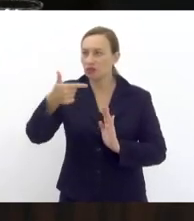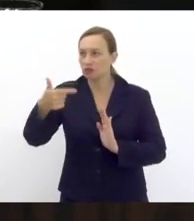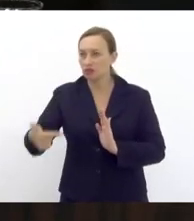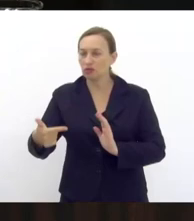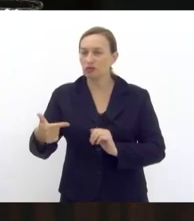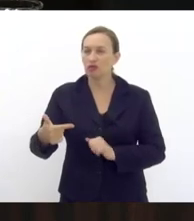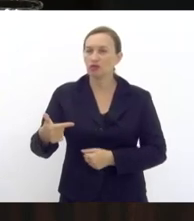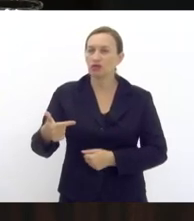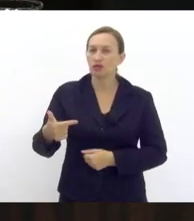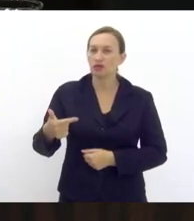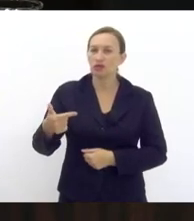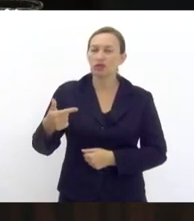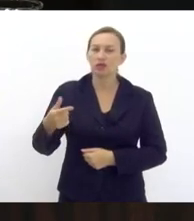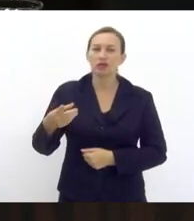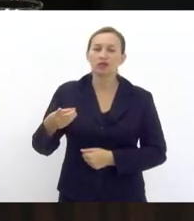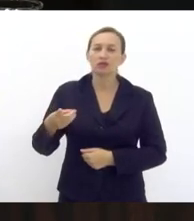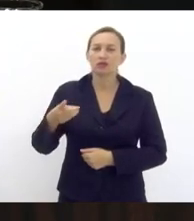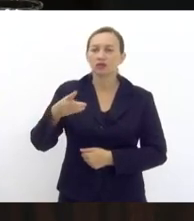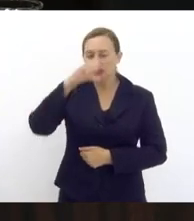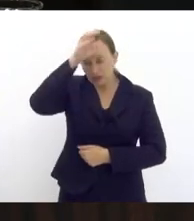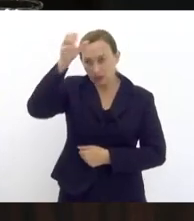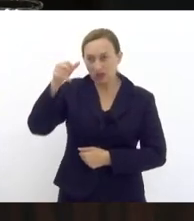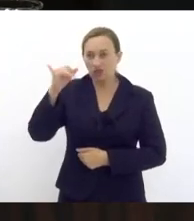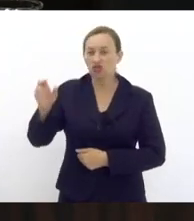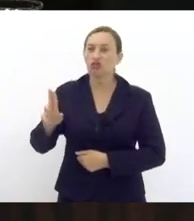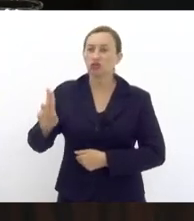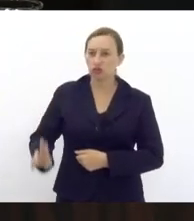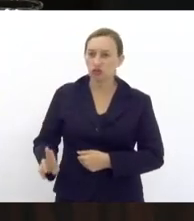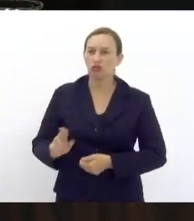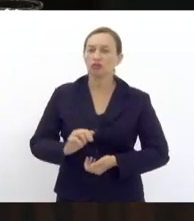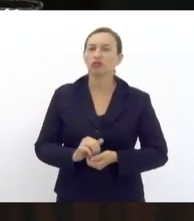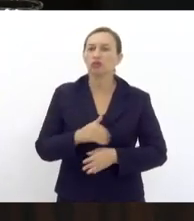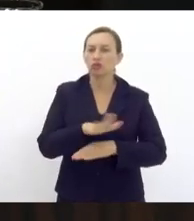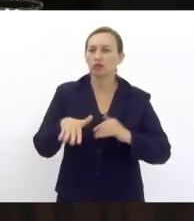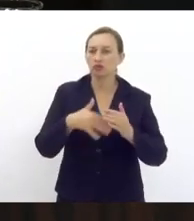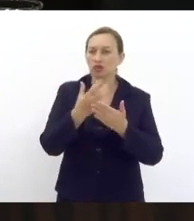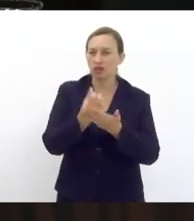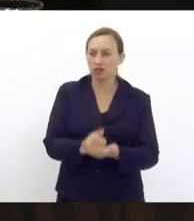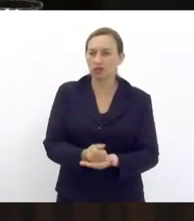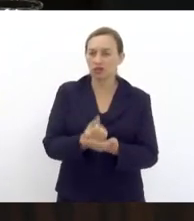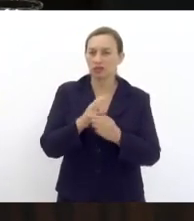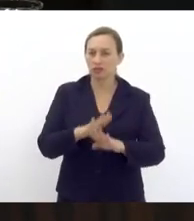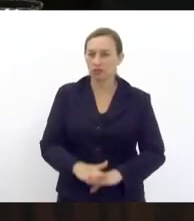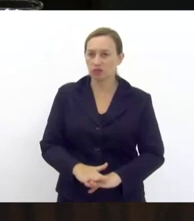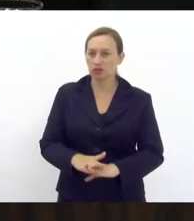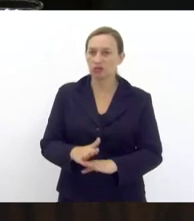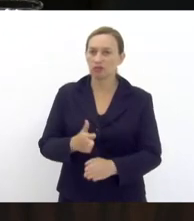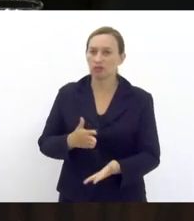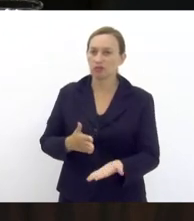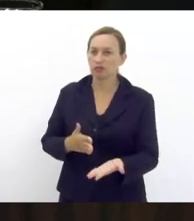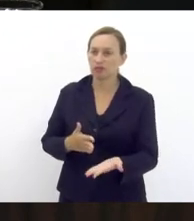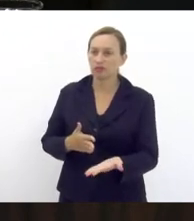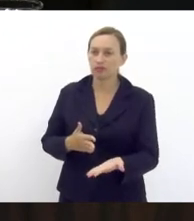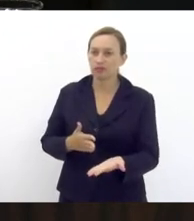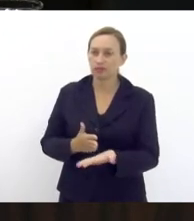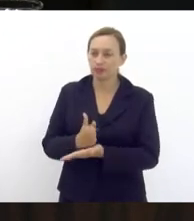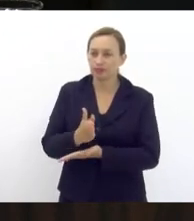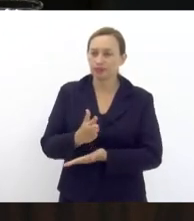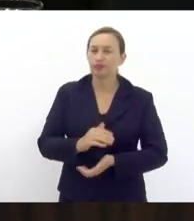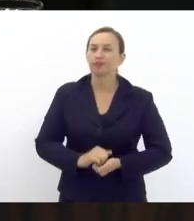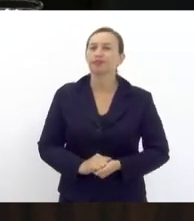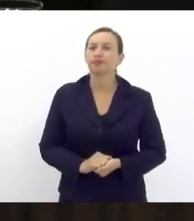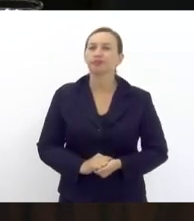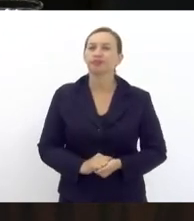6366/2022 de autoria da Tia Ju. Senhores que aprovam. Permaneçam como estão.